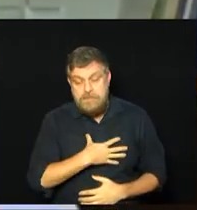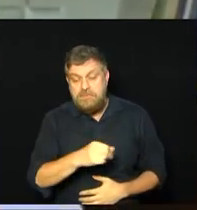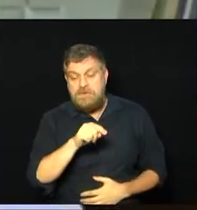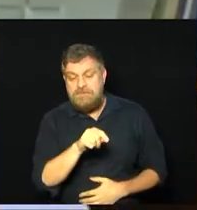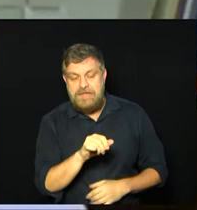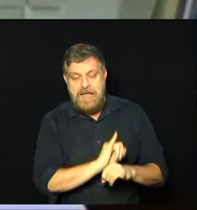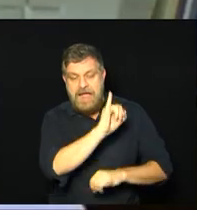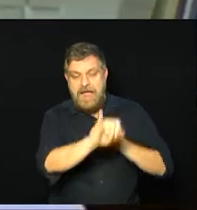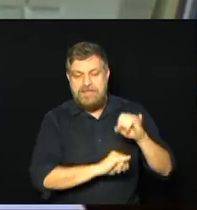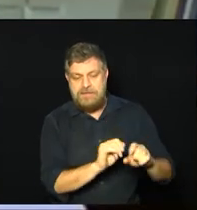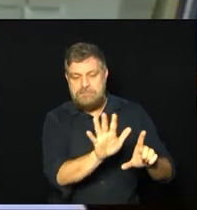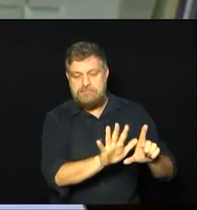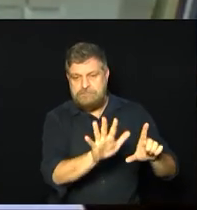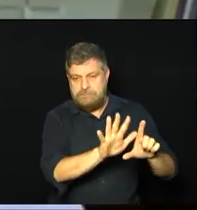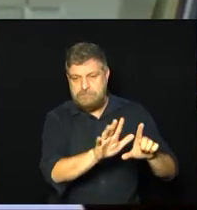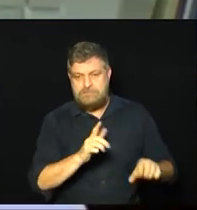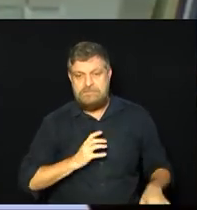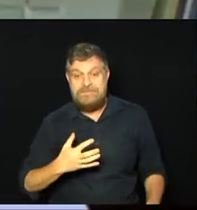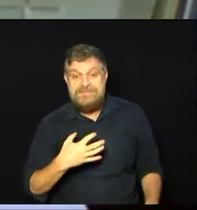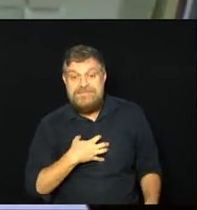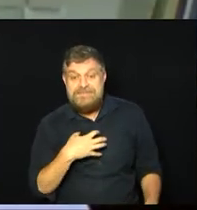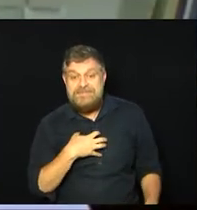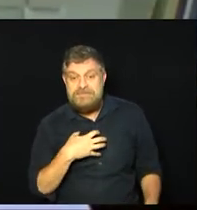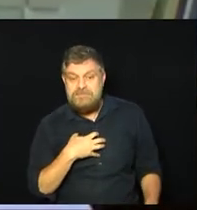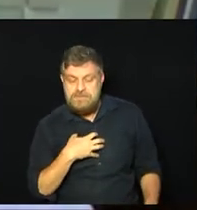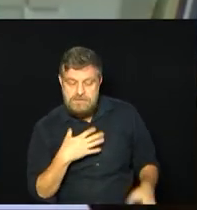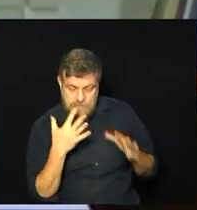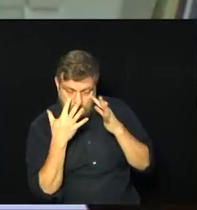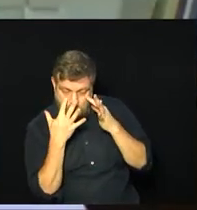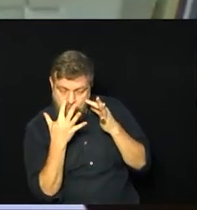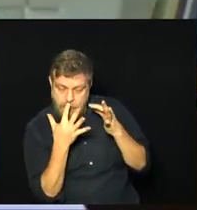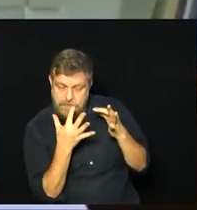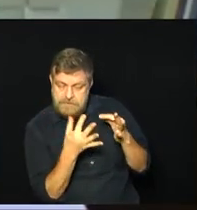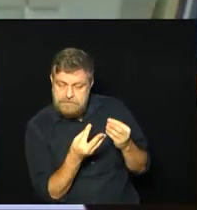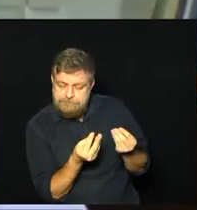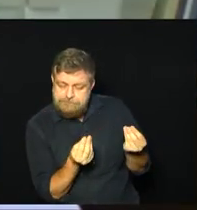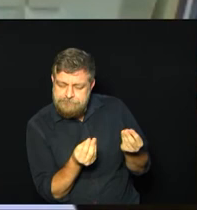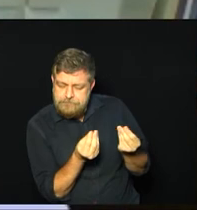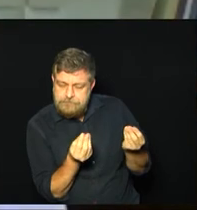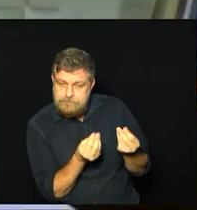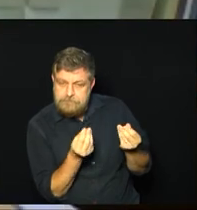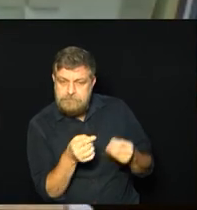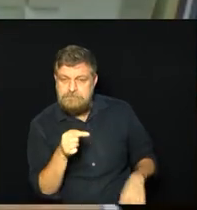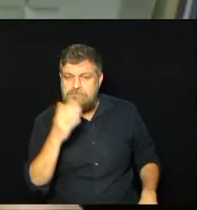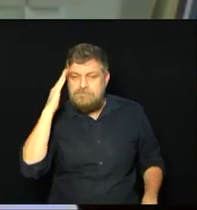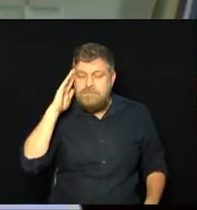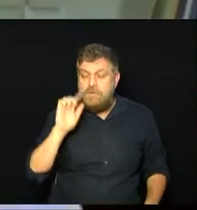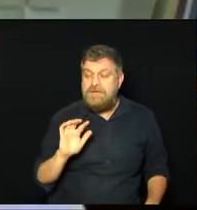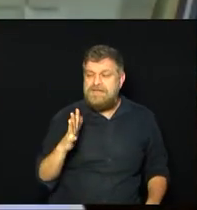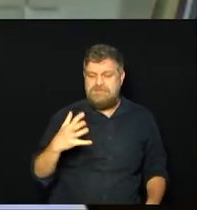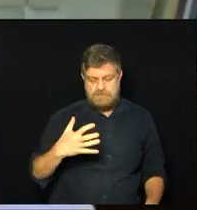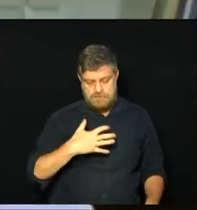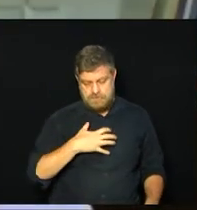internet, terem a sensibilidade de observar, né, de entender se está acontecendo alguma